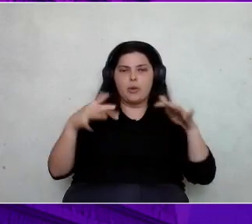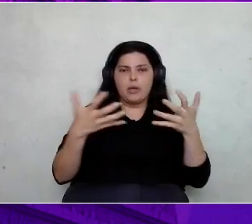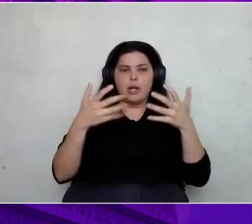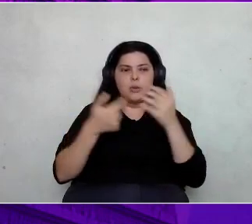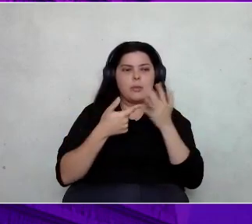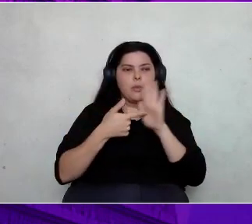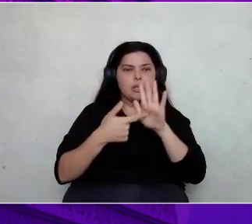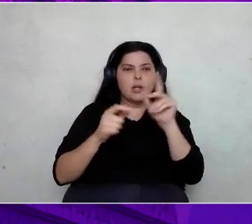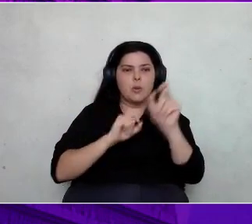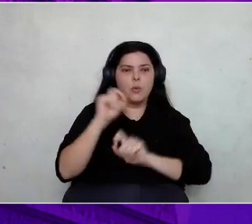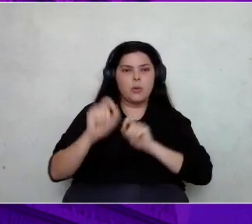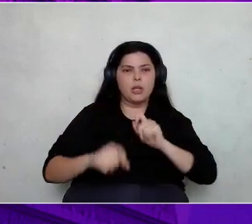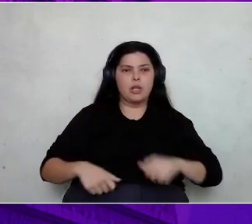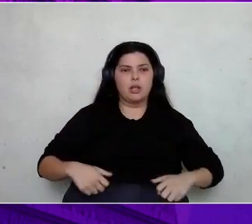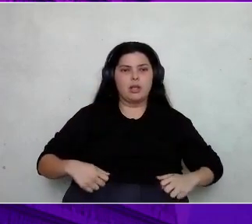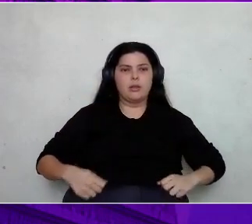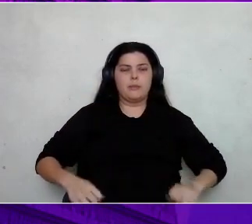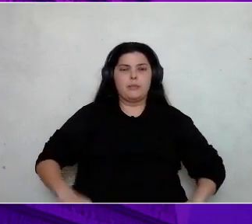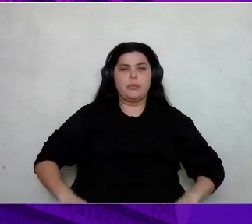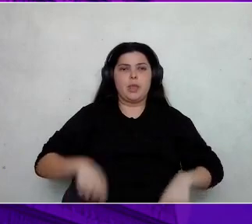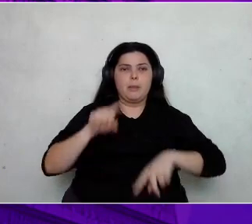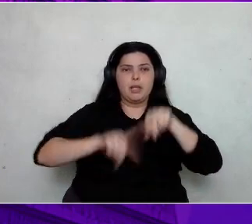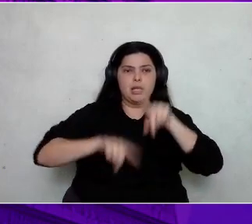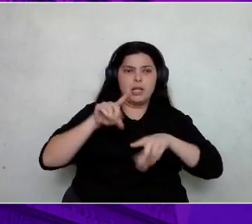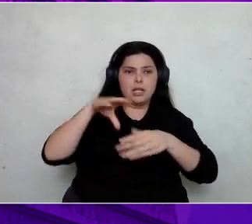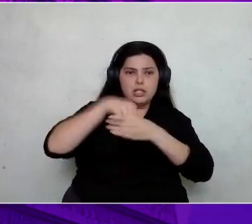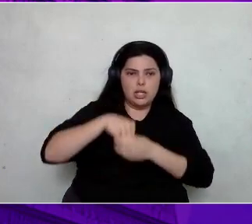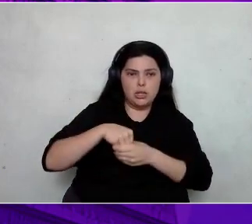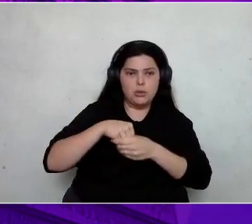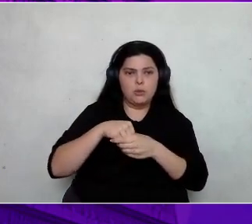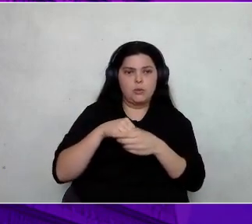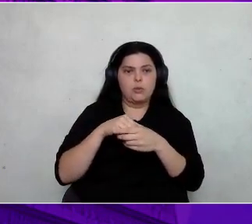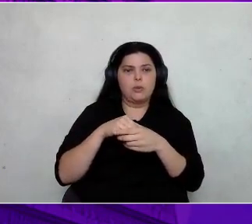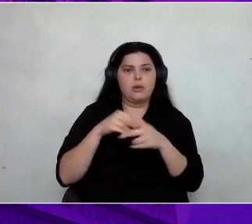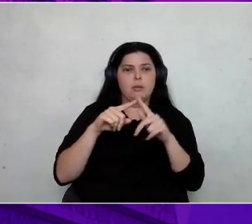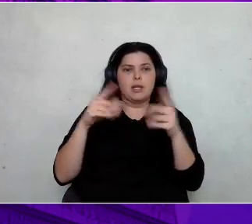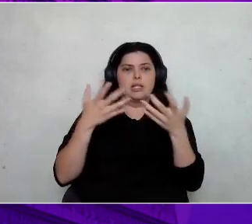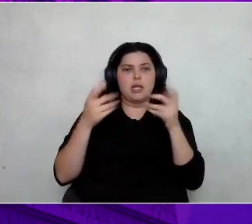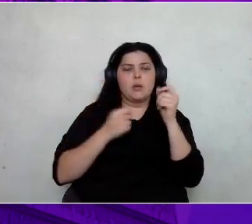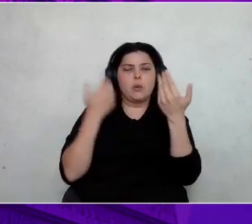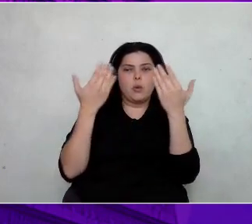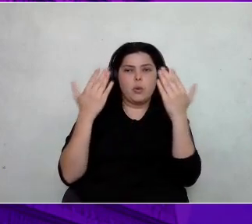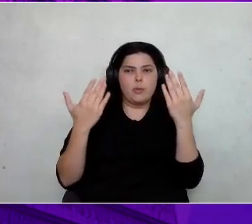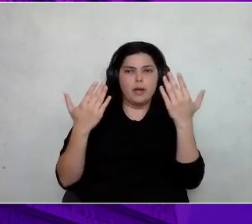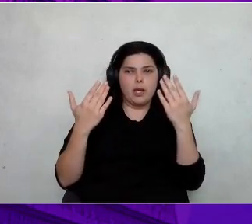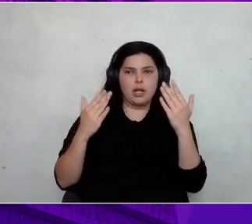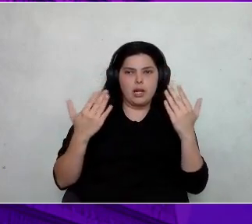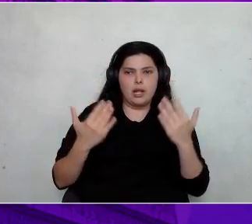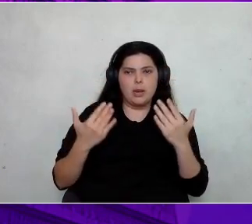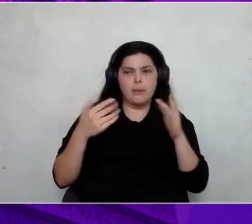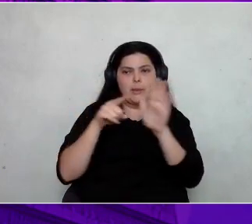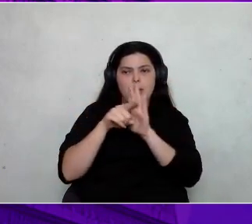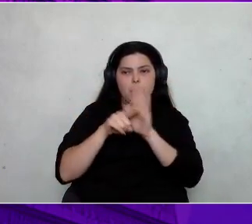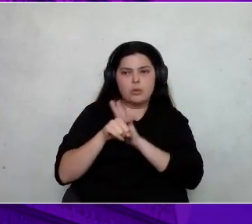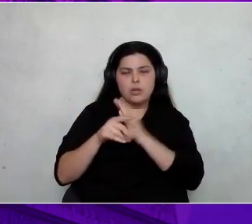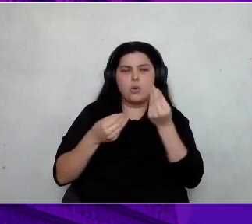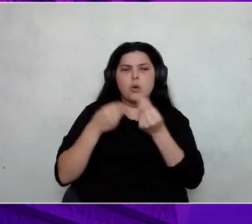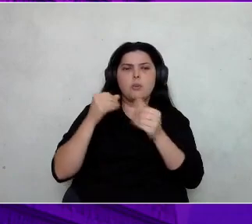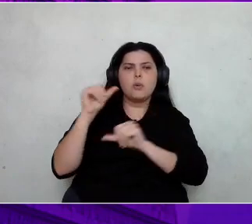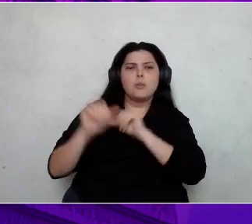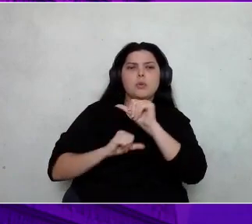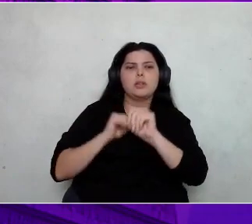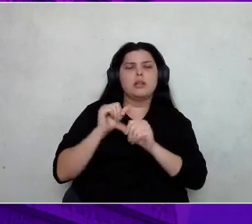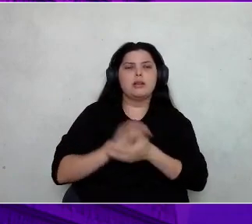ver a composição interna por questão, mas eu estou querendo comparar entre questões como é que isso muda. Eu estou querendo